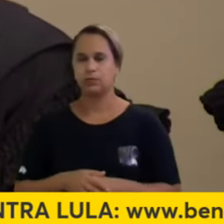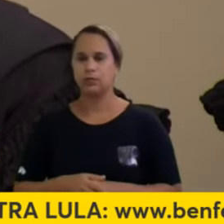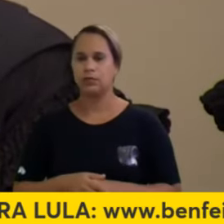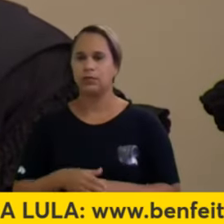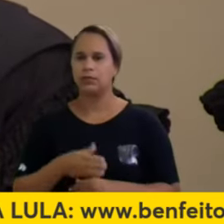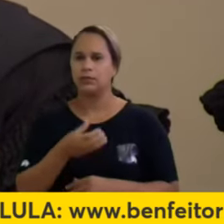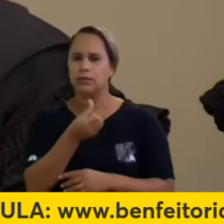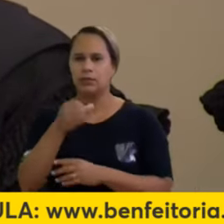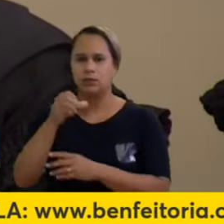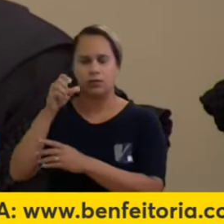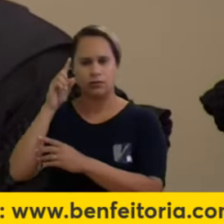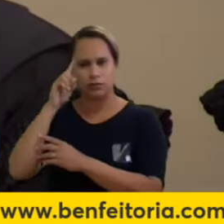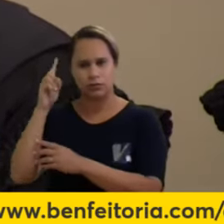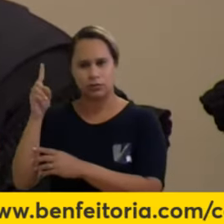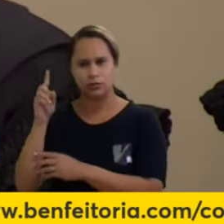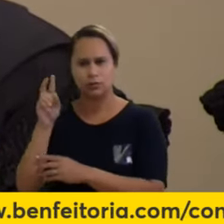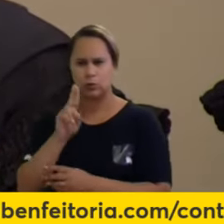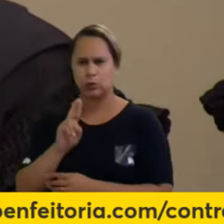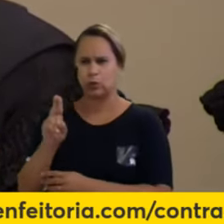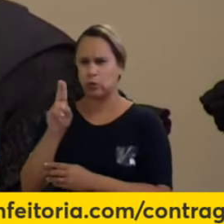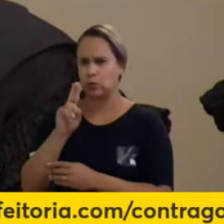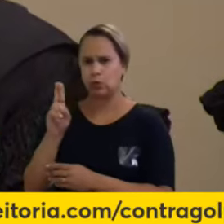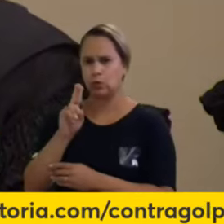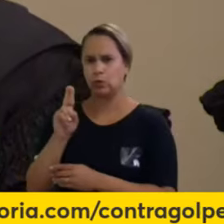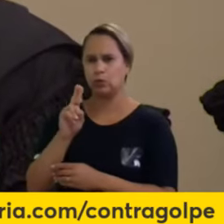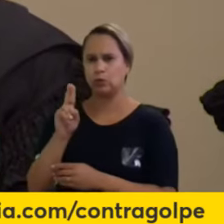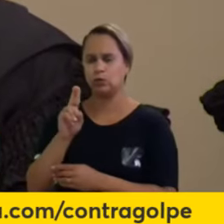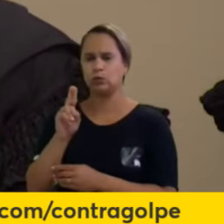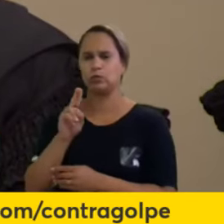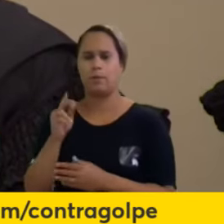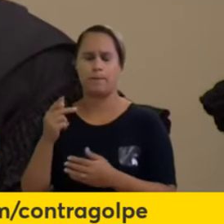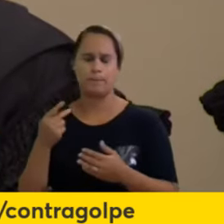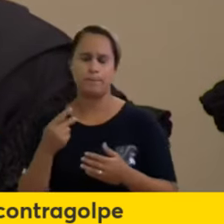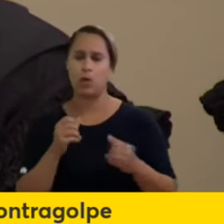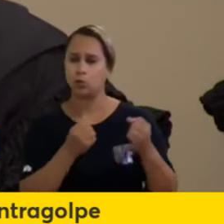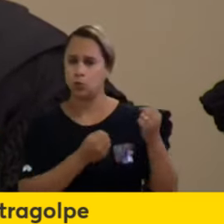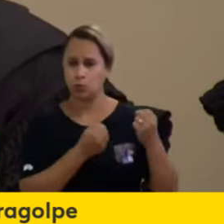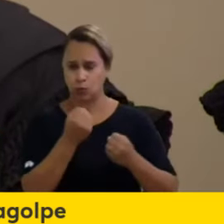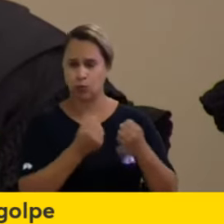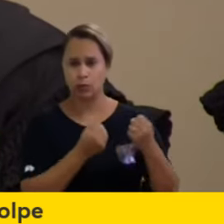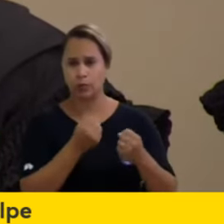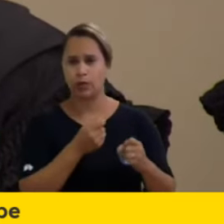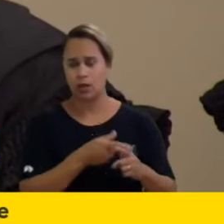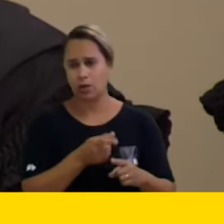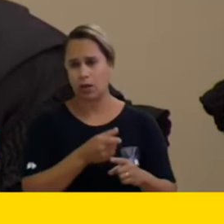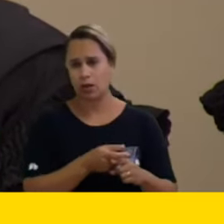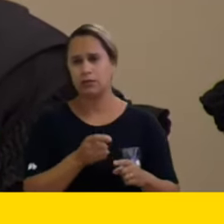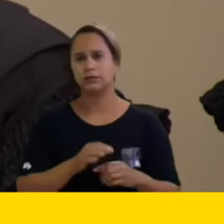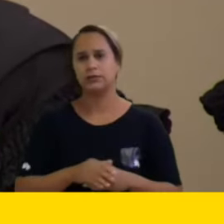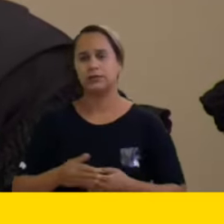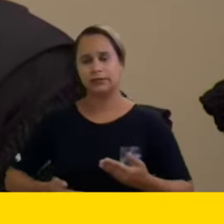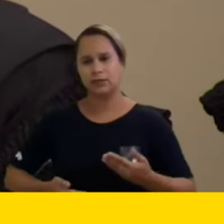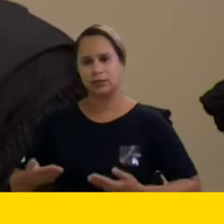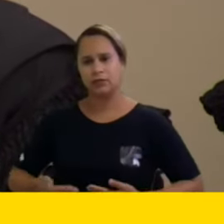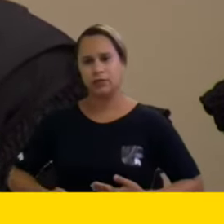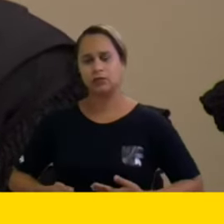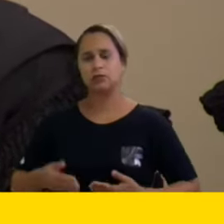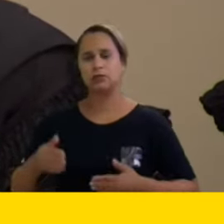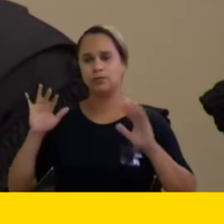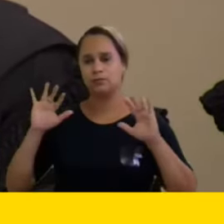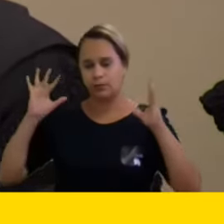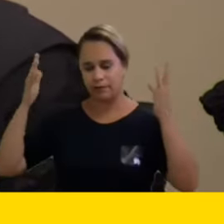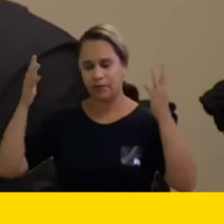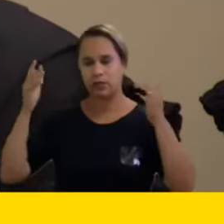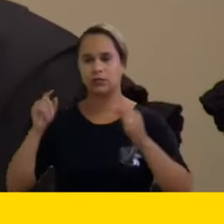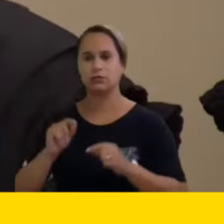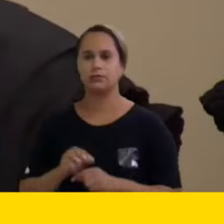estimável da locação de veículo traslado de Corolla translado de outro Corolla serviços de cerimonialista produção de bandeiras